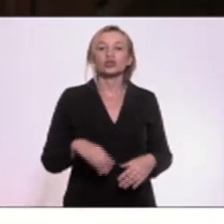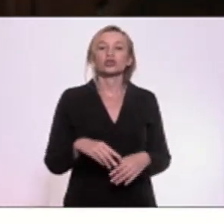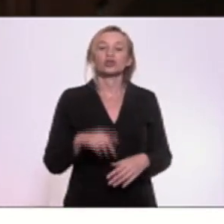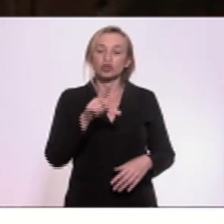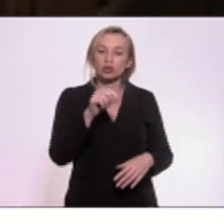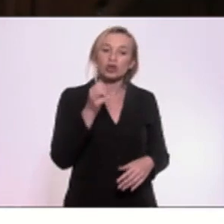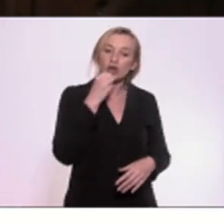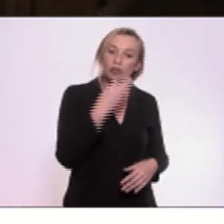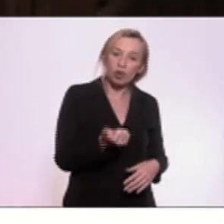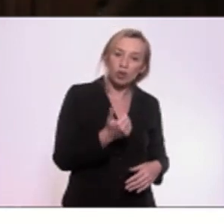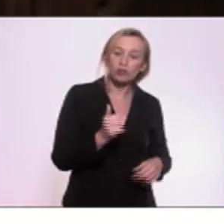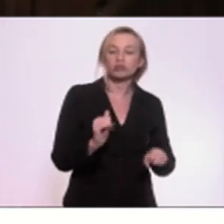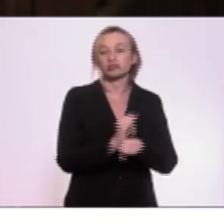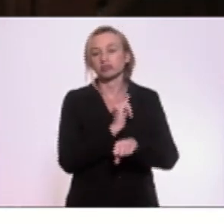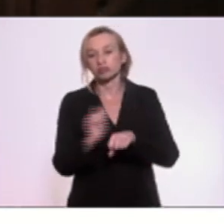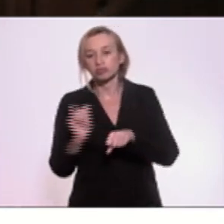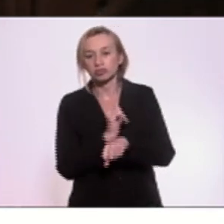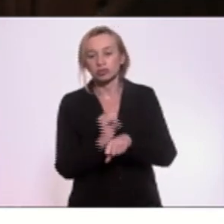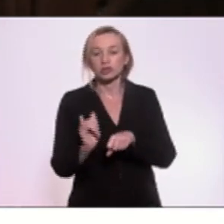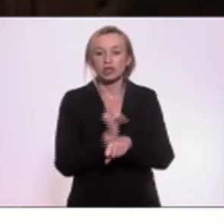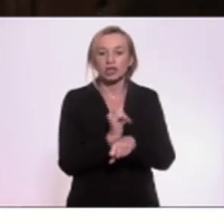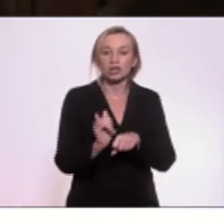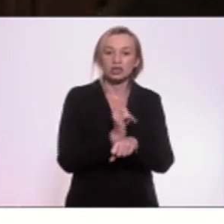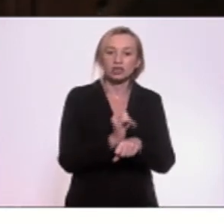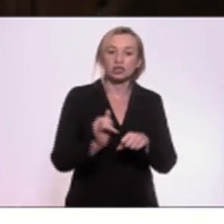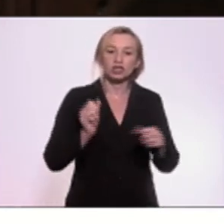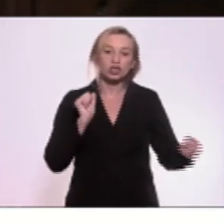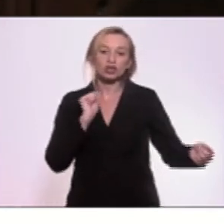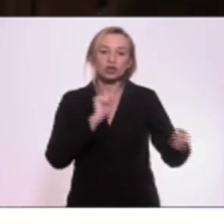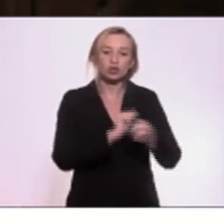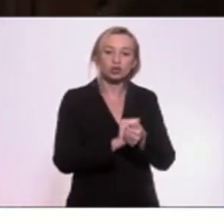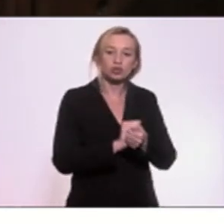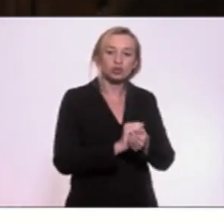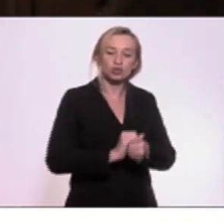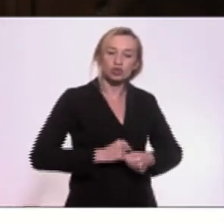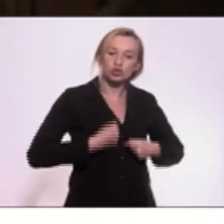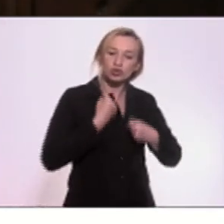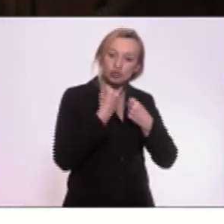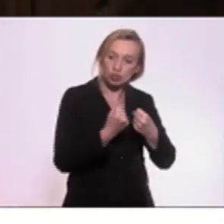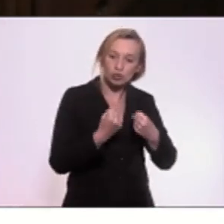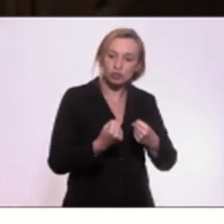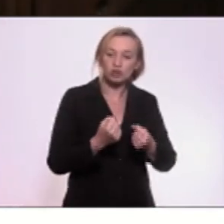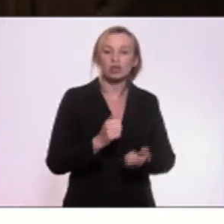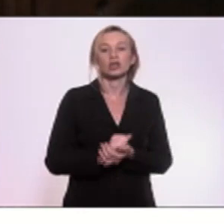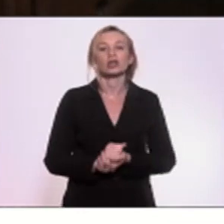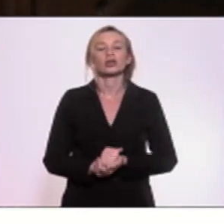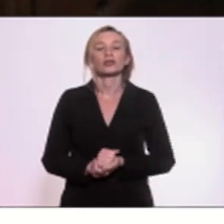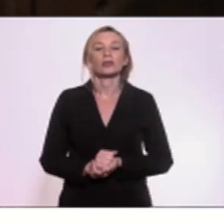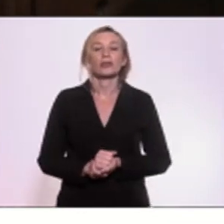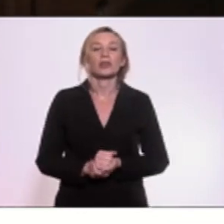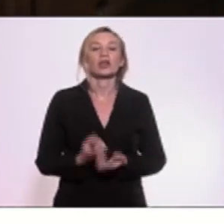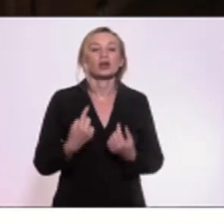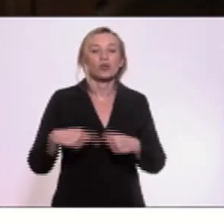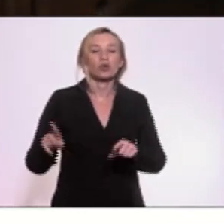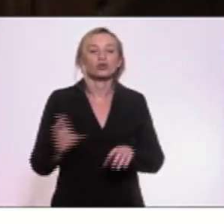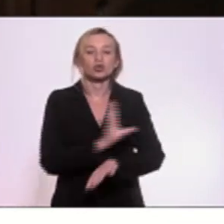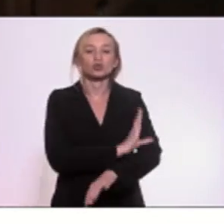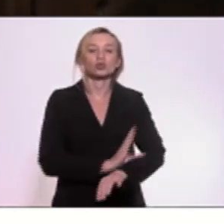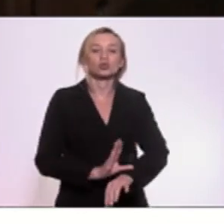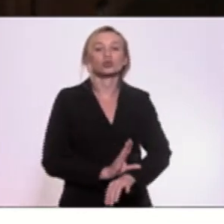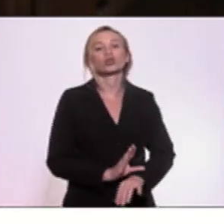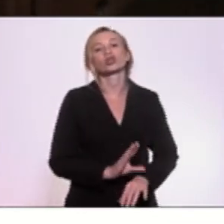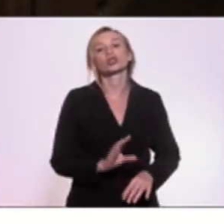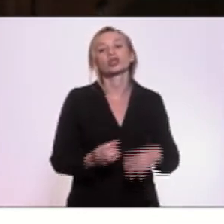se articular e costurar em conjunto uma resistência aos ataques que se praticam contra a cultura, contra os